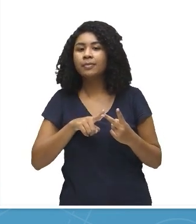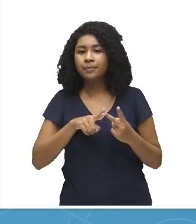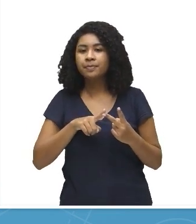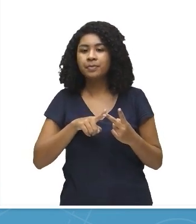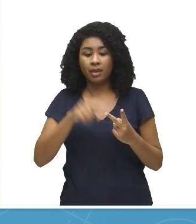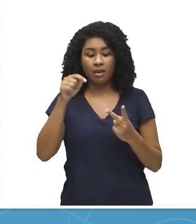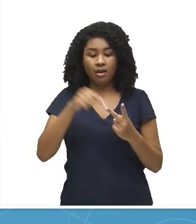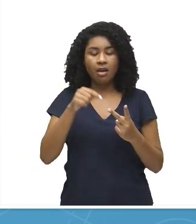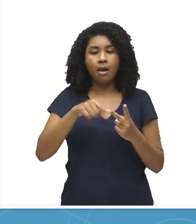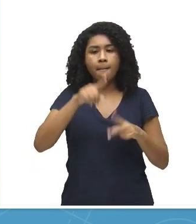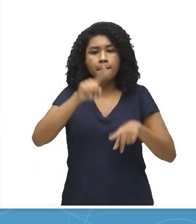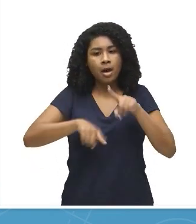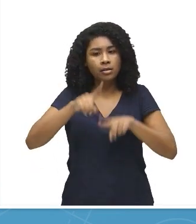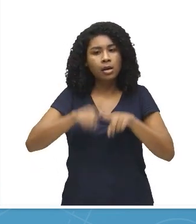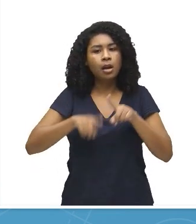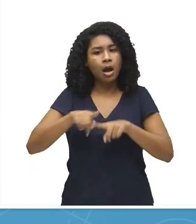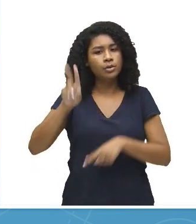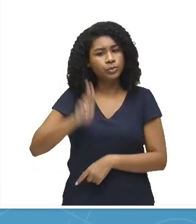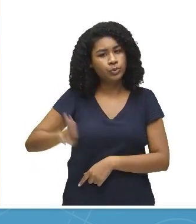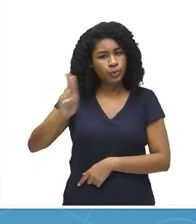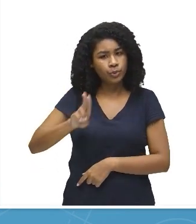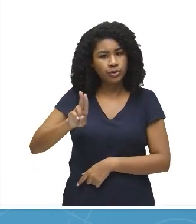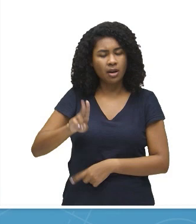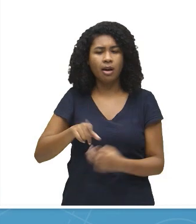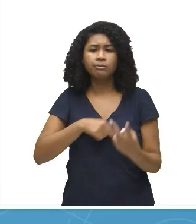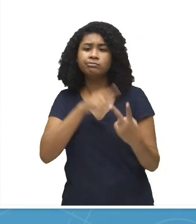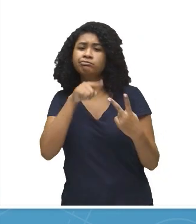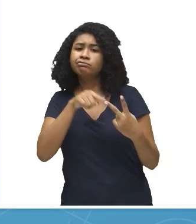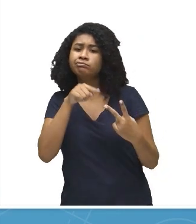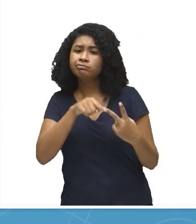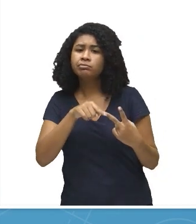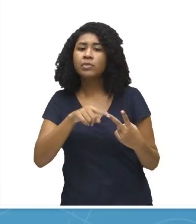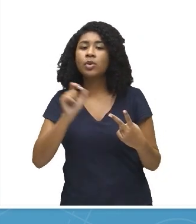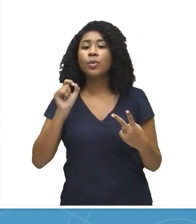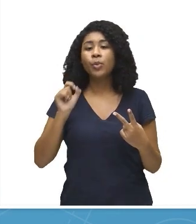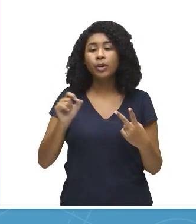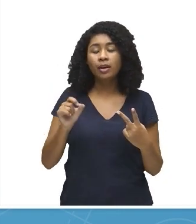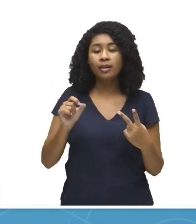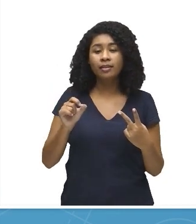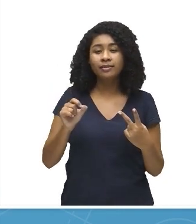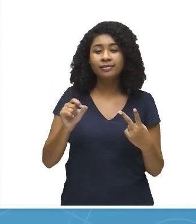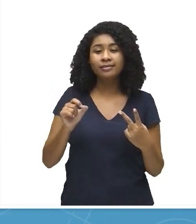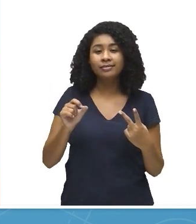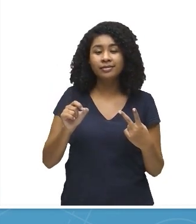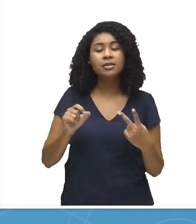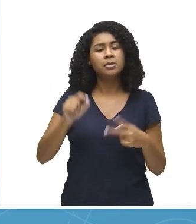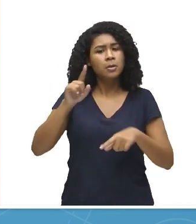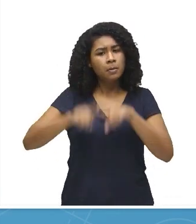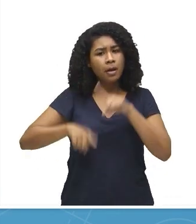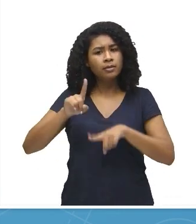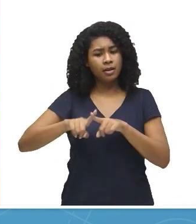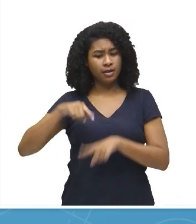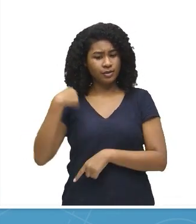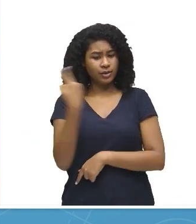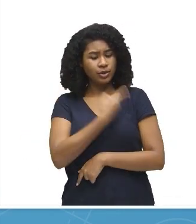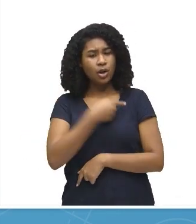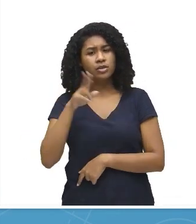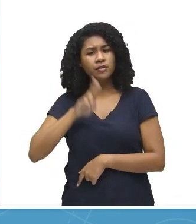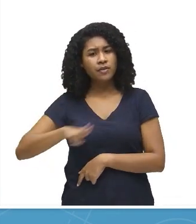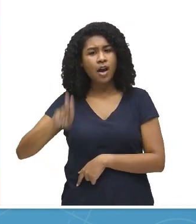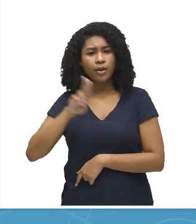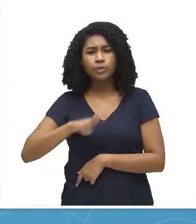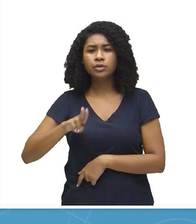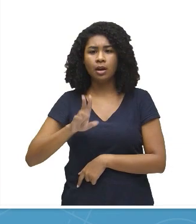de bens de consumo. Essa indústria de bens de consumo é o que a gente já vai utilizar, o que vai ser passado para